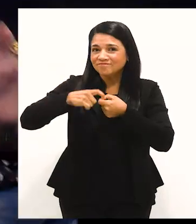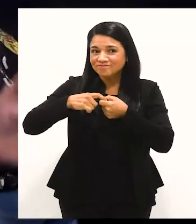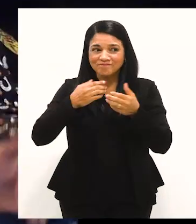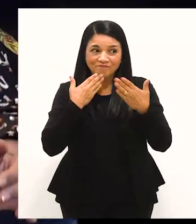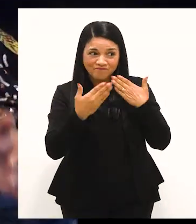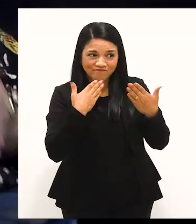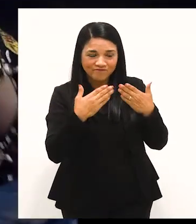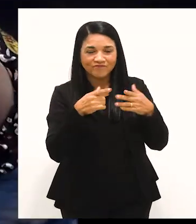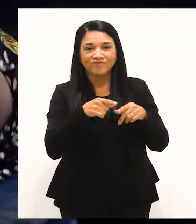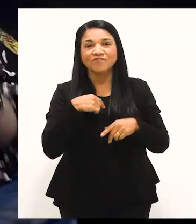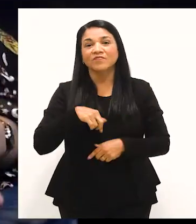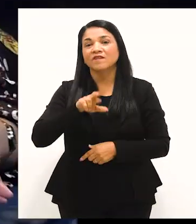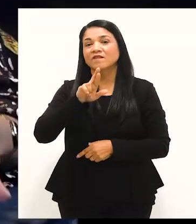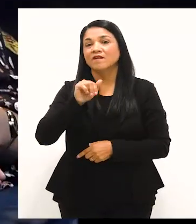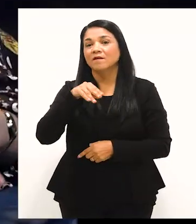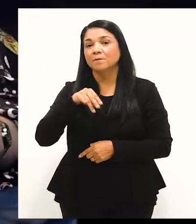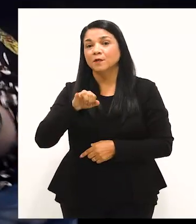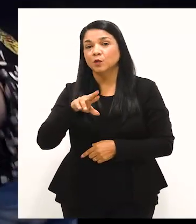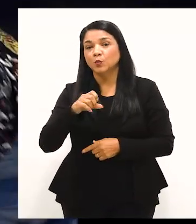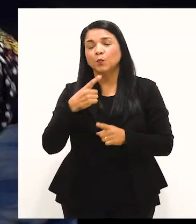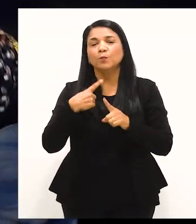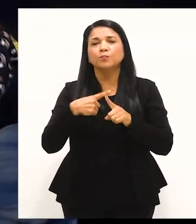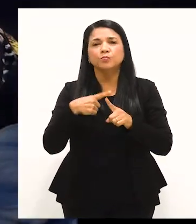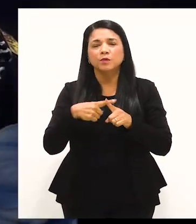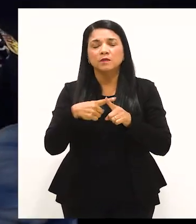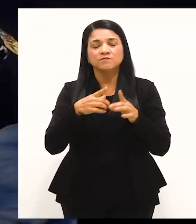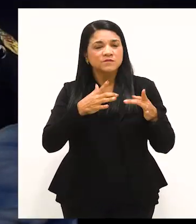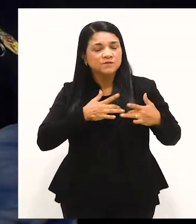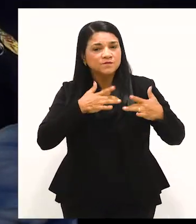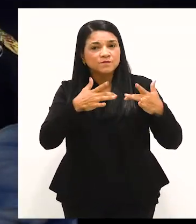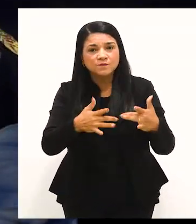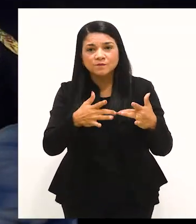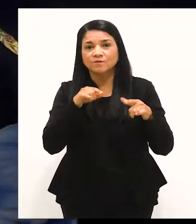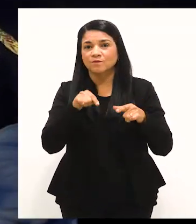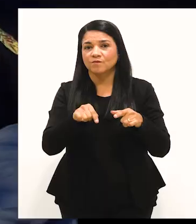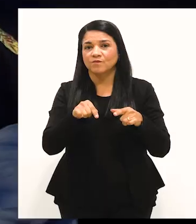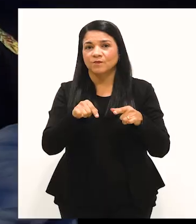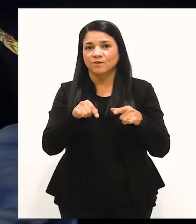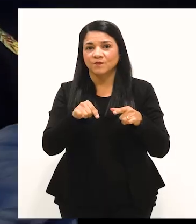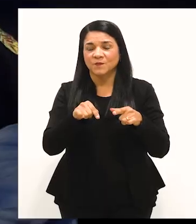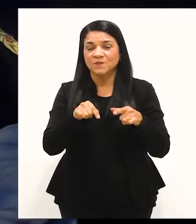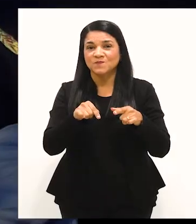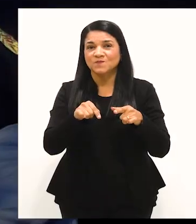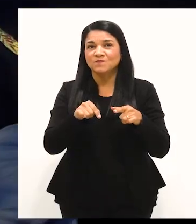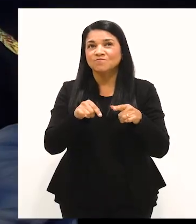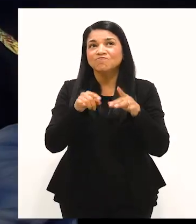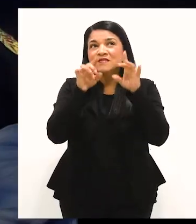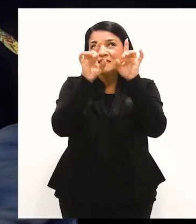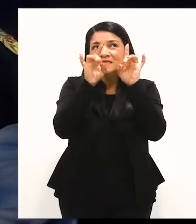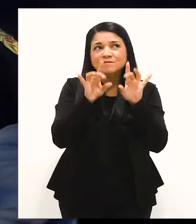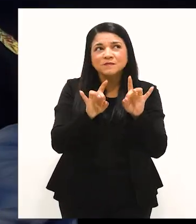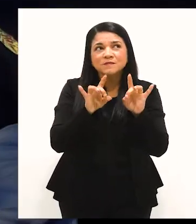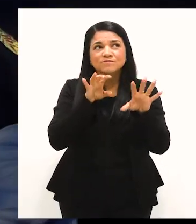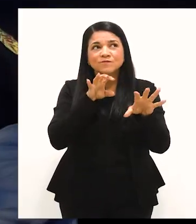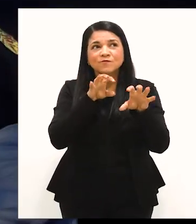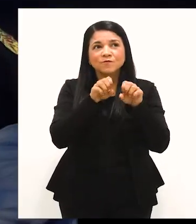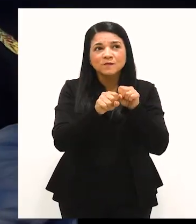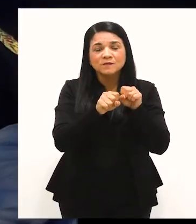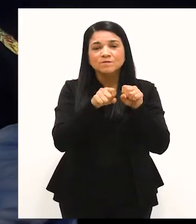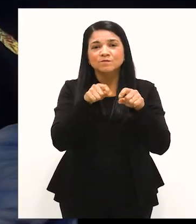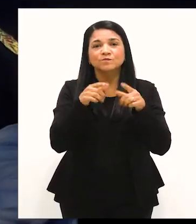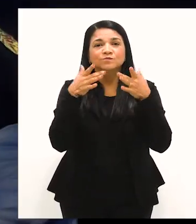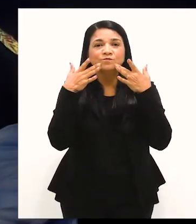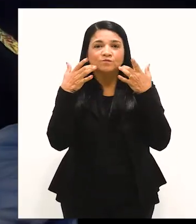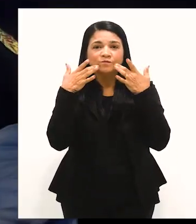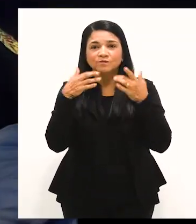voltar. Por que Ramiro se dedicar e se